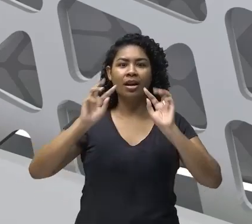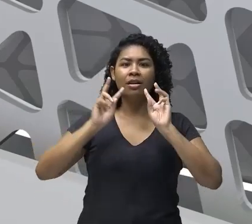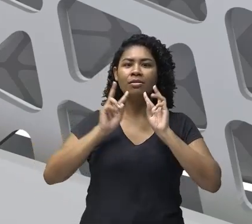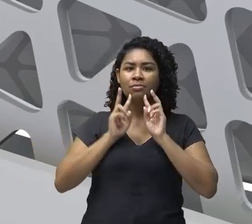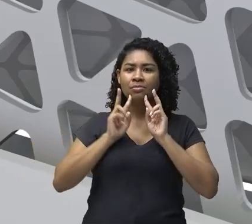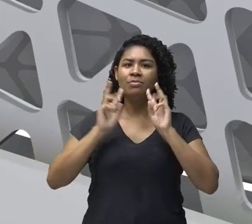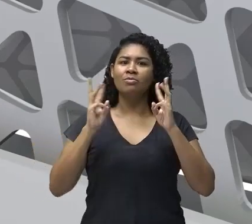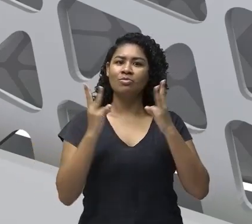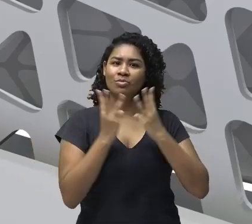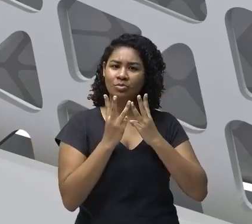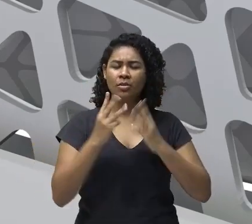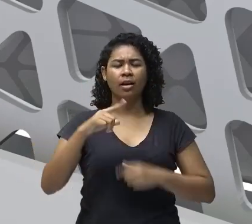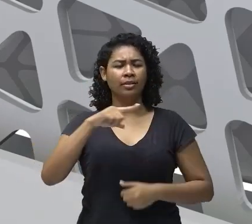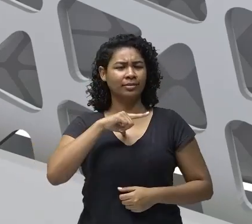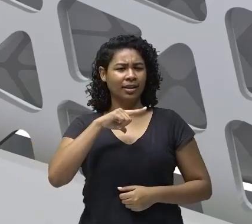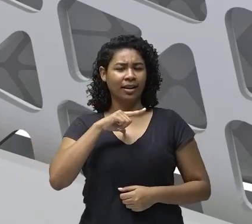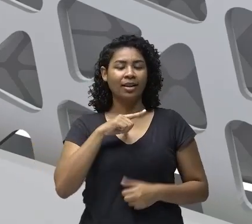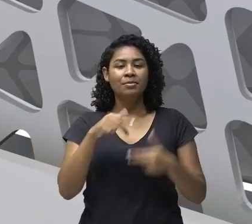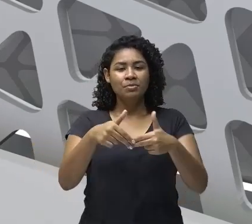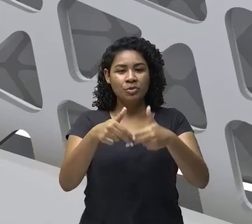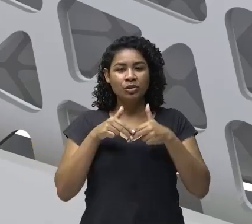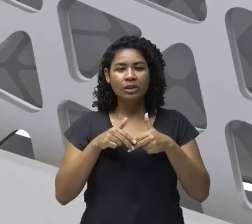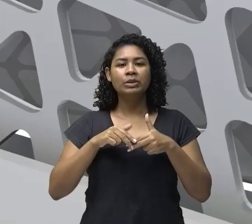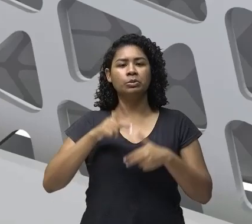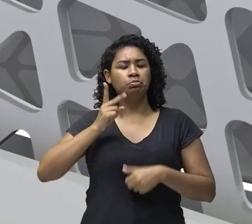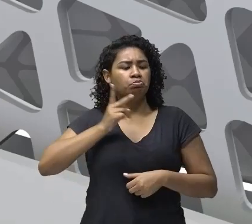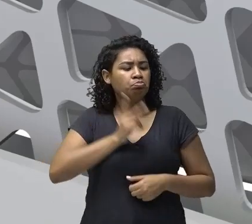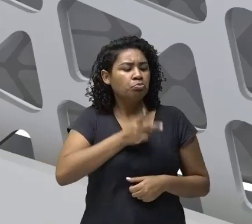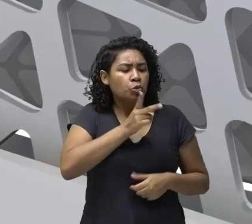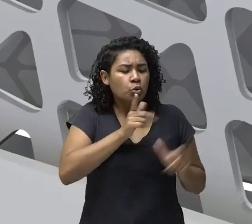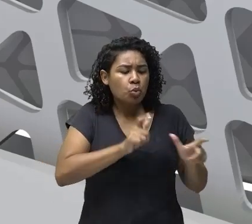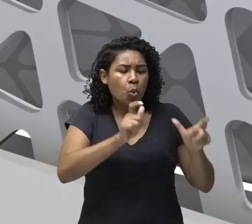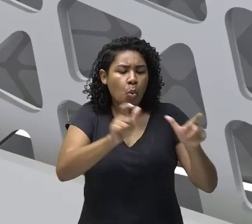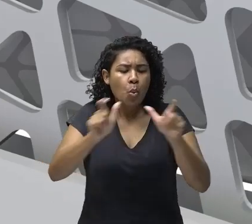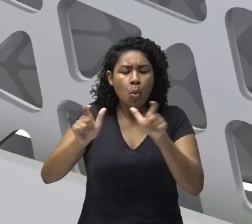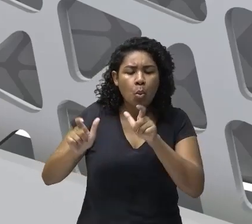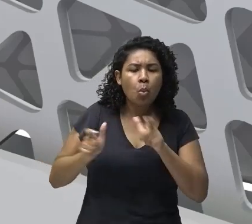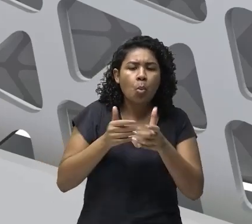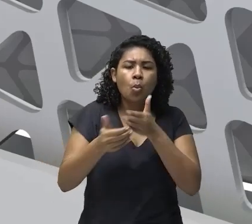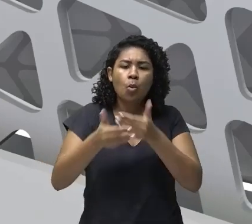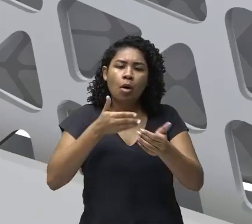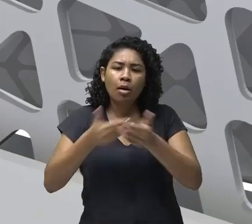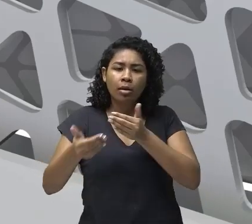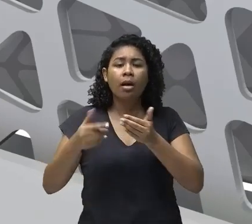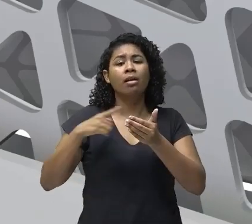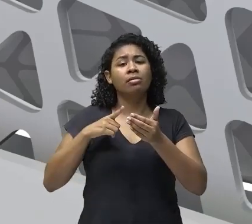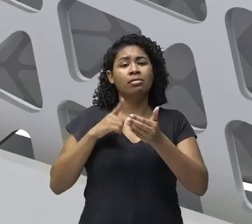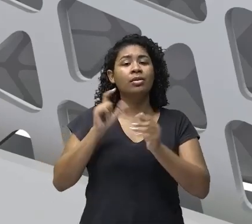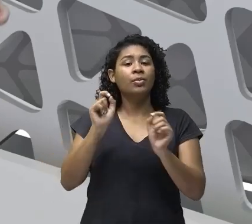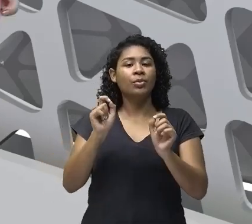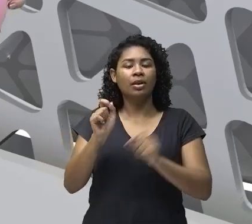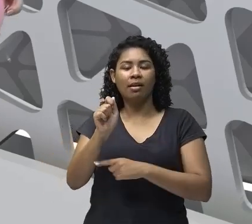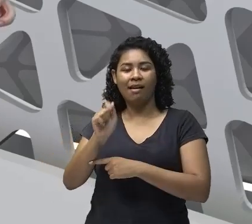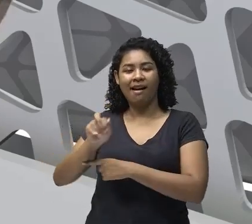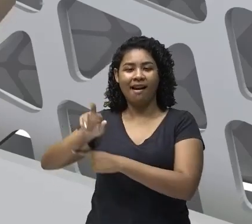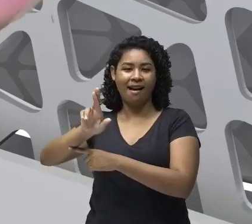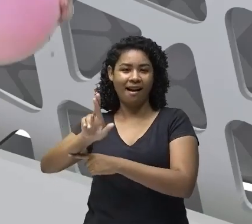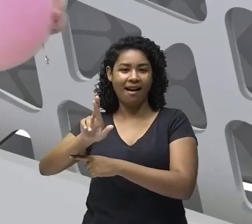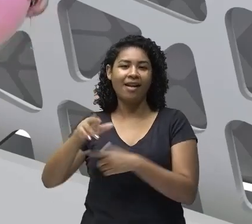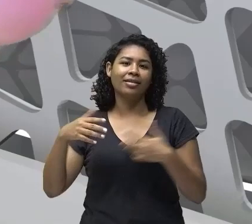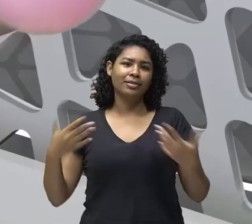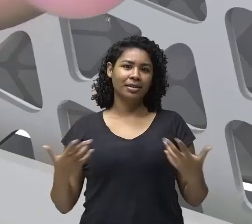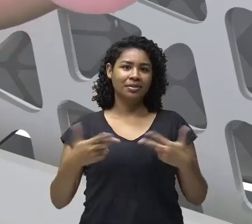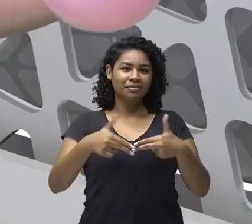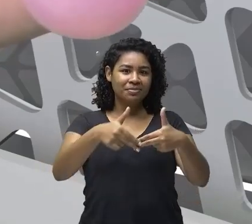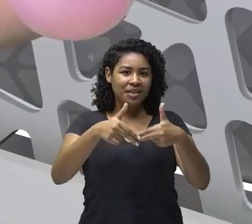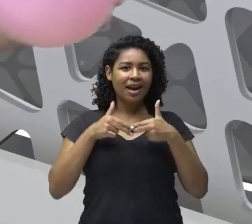respira e por onde a gente caminha, em todo o ambiente que a gente anda, tem ar. É como se nós estivéssemos inundados